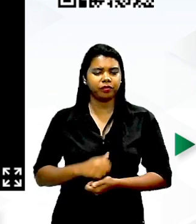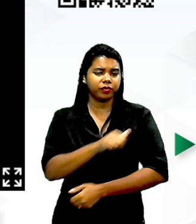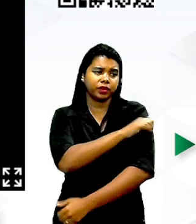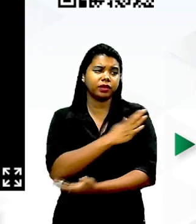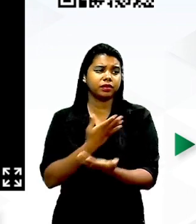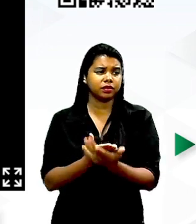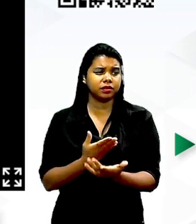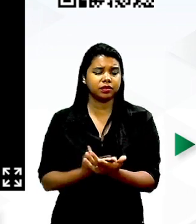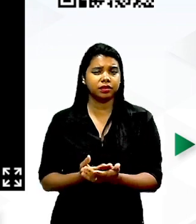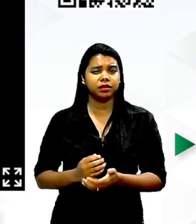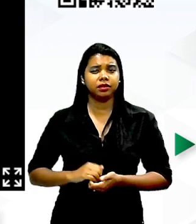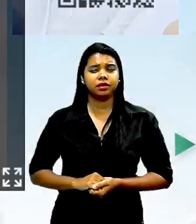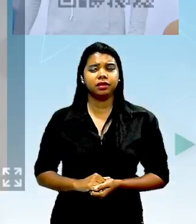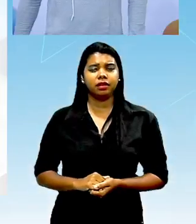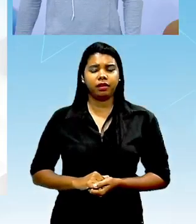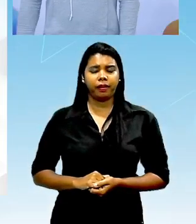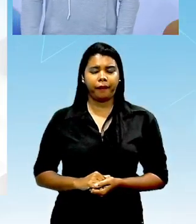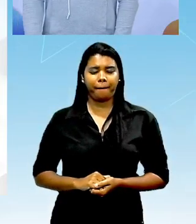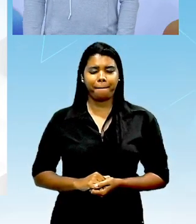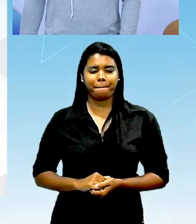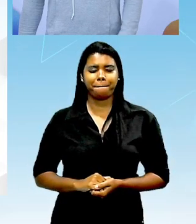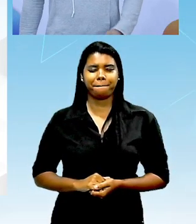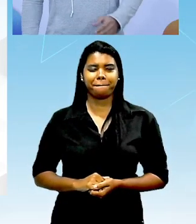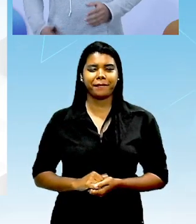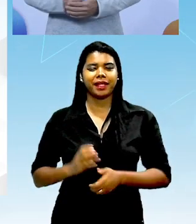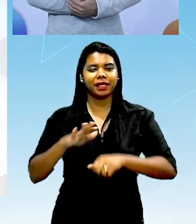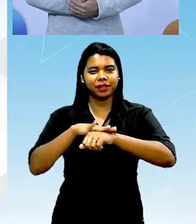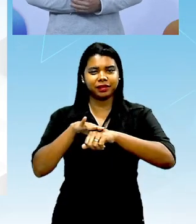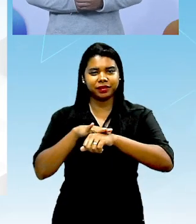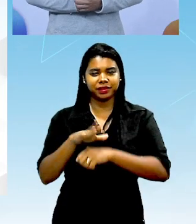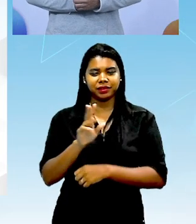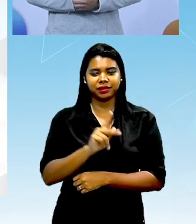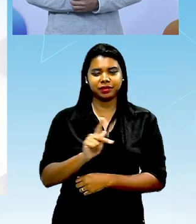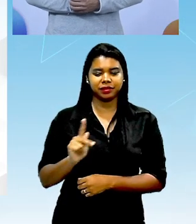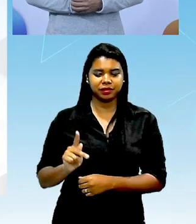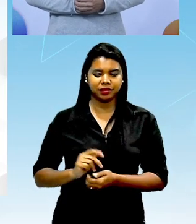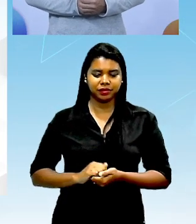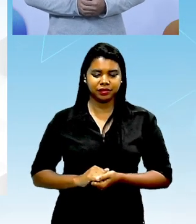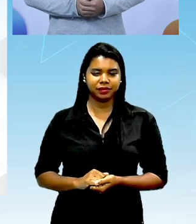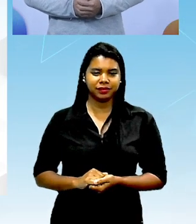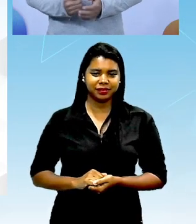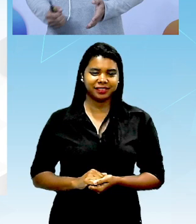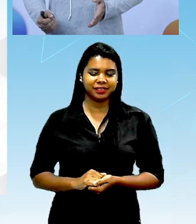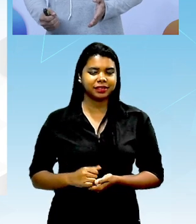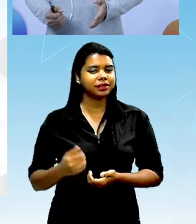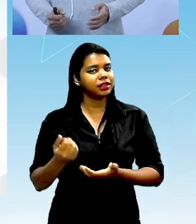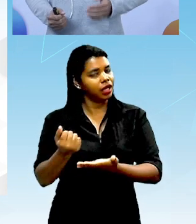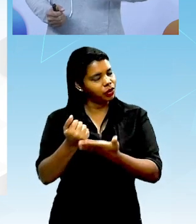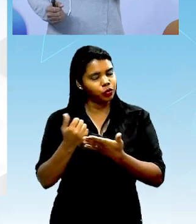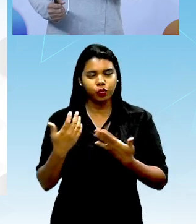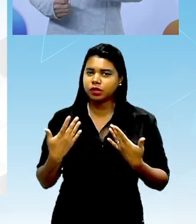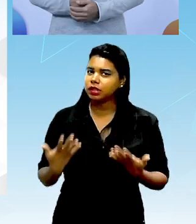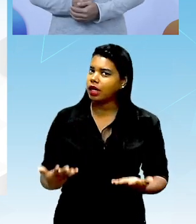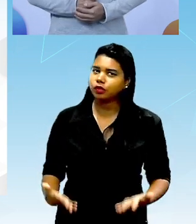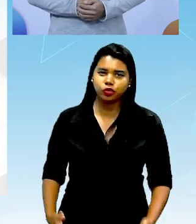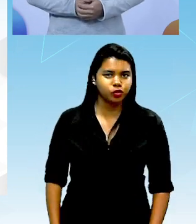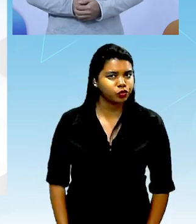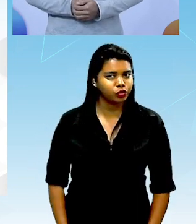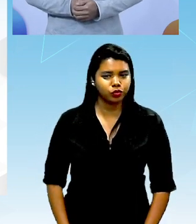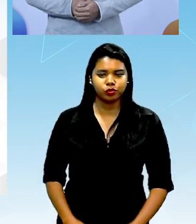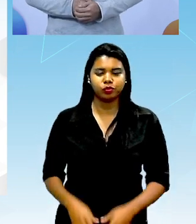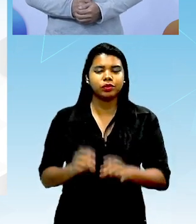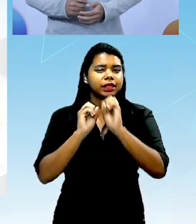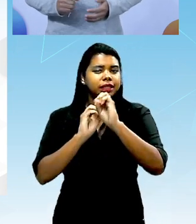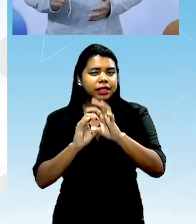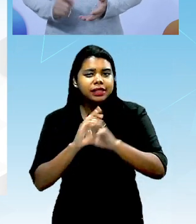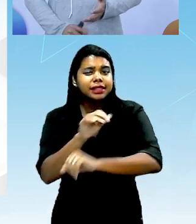Traz para mim aqui, Manuel, para conversar um pouquinho com o professor. Meu parceiro, nos ajuda aí. Passe essa plataforma para